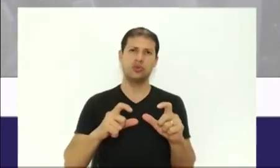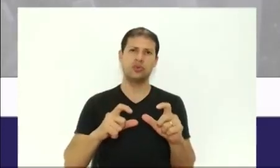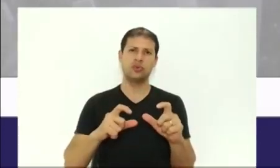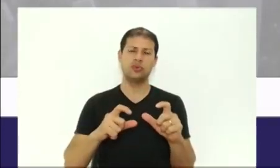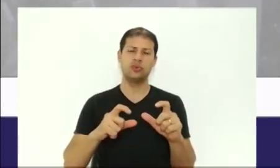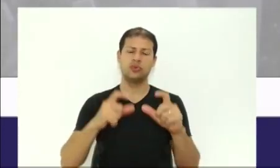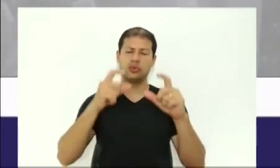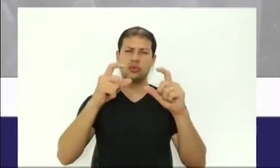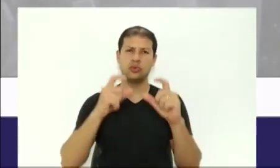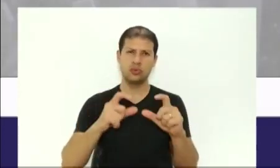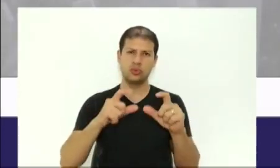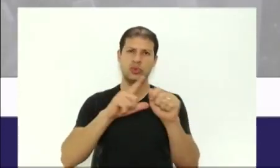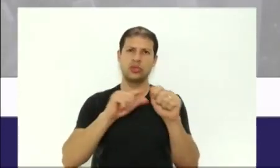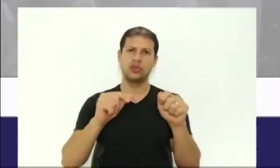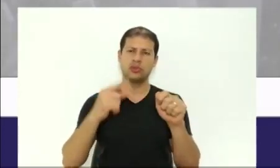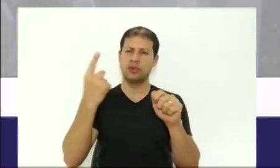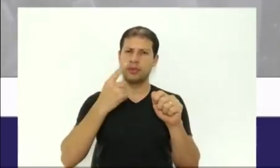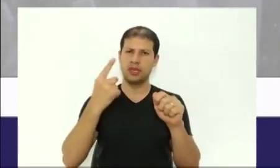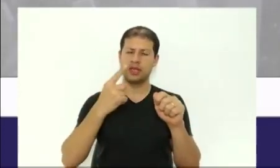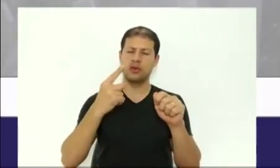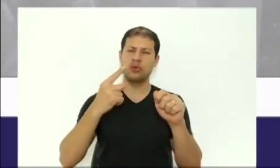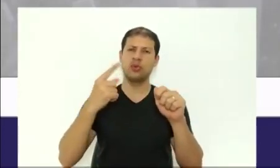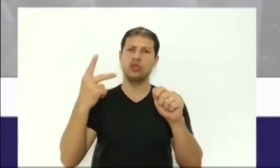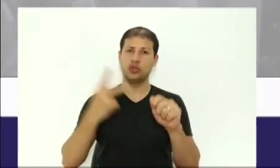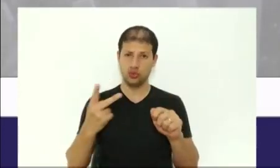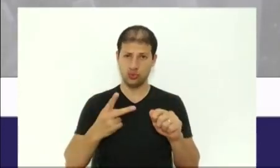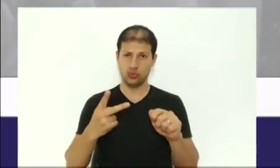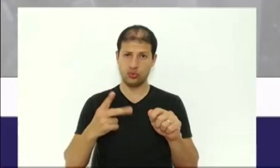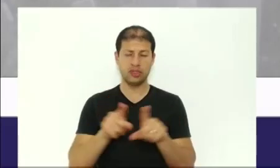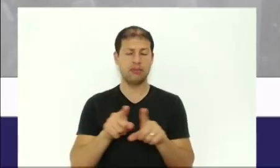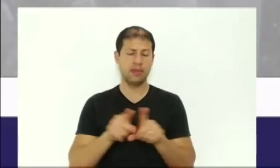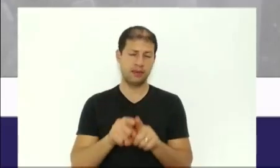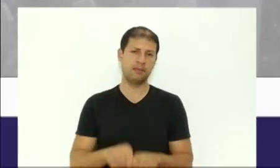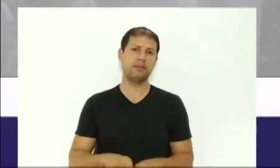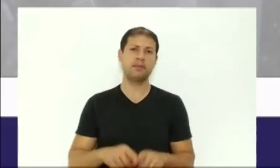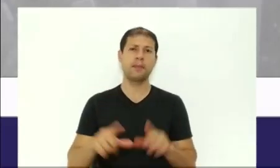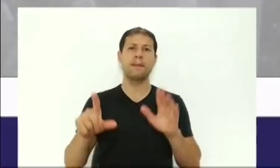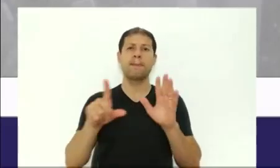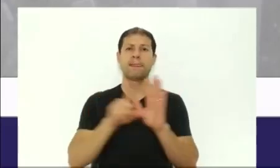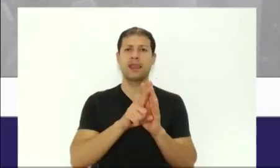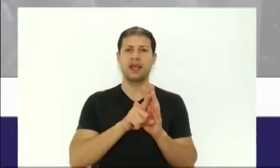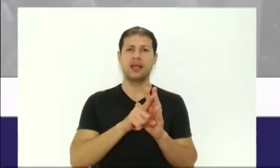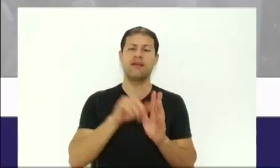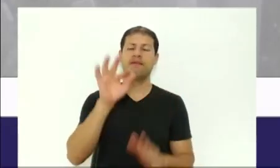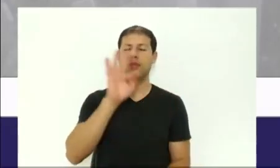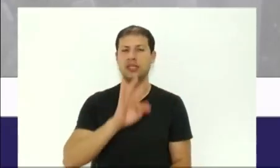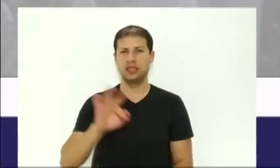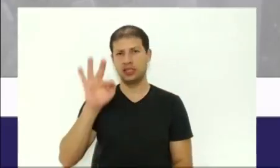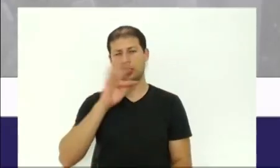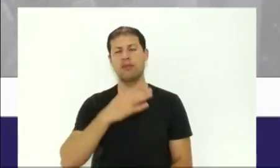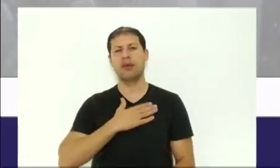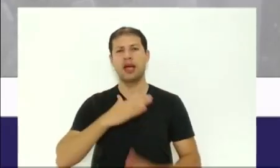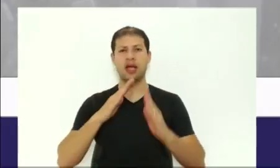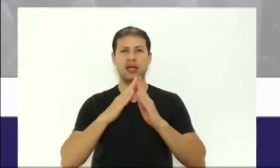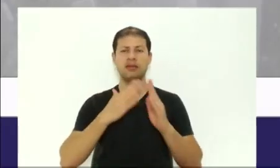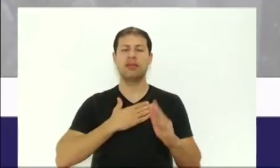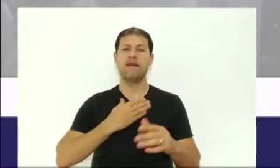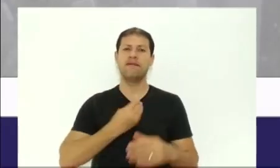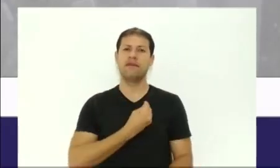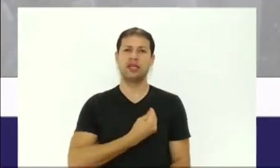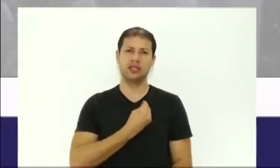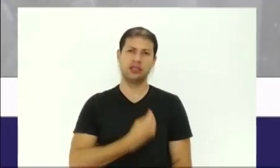incisos do artigo 1º e 2º da legislação federal do Minha Casa Minha Vida.